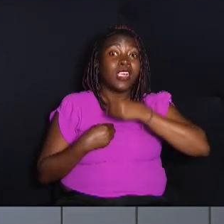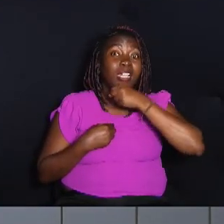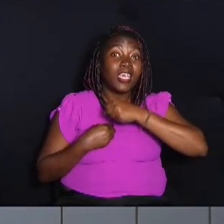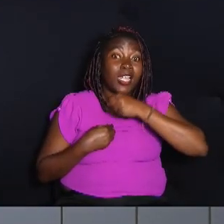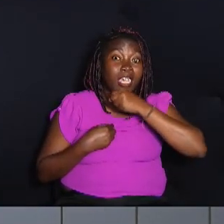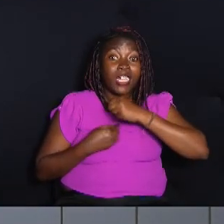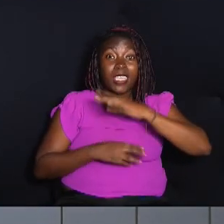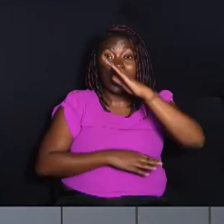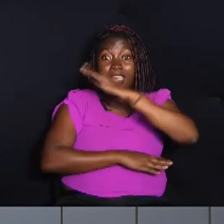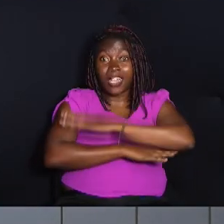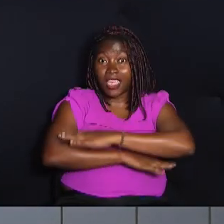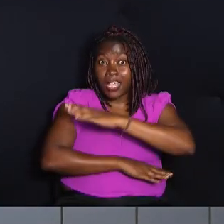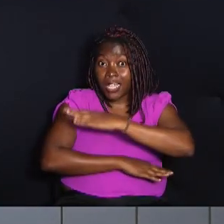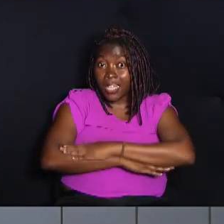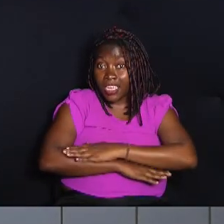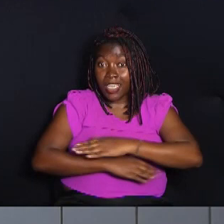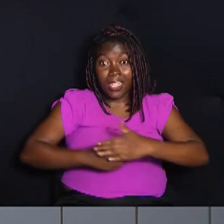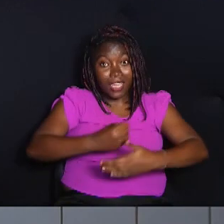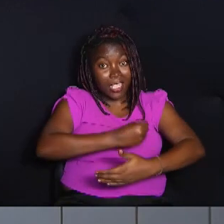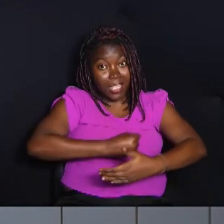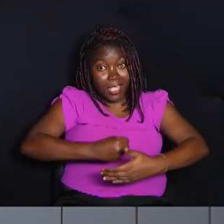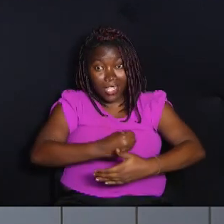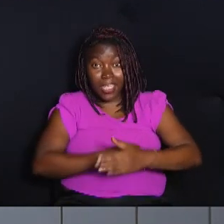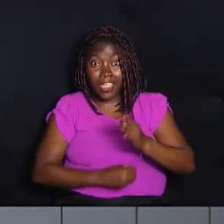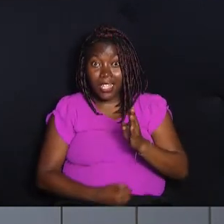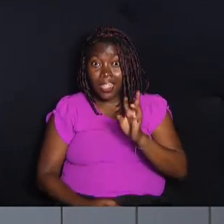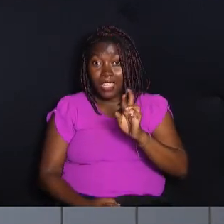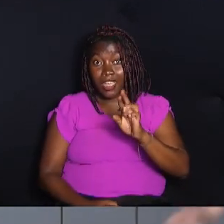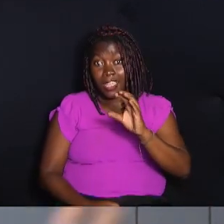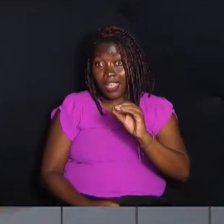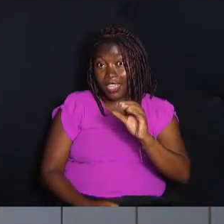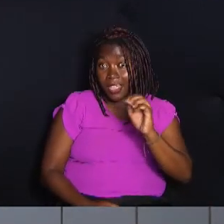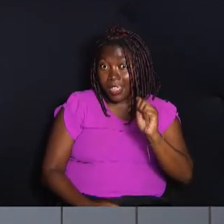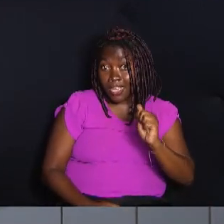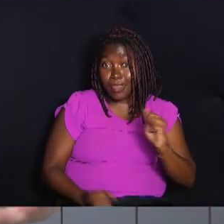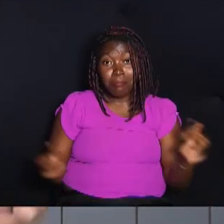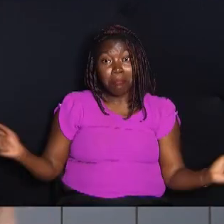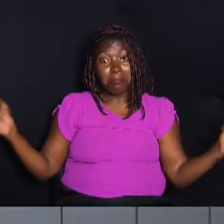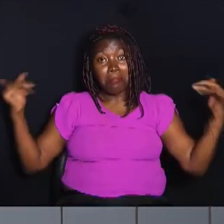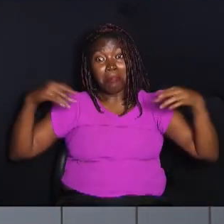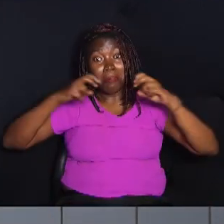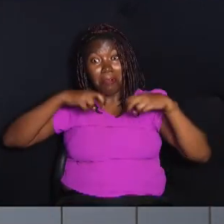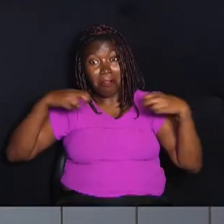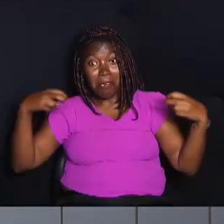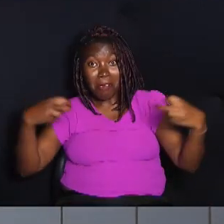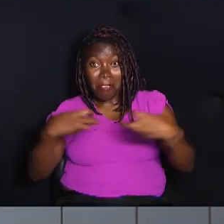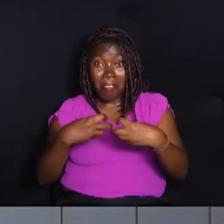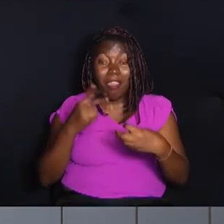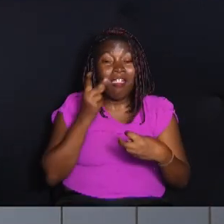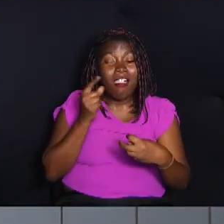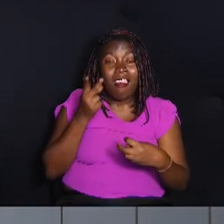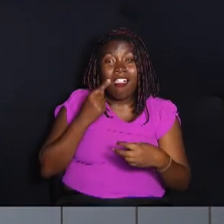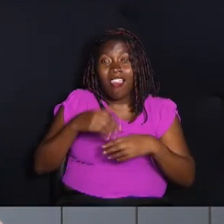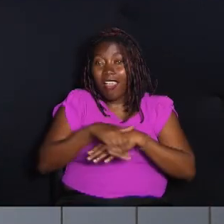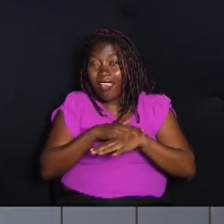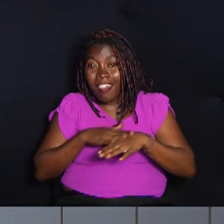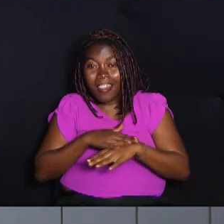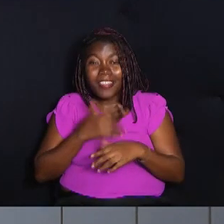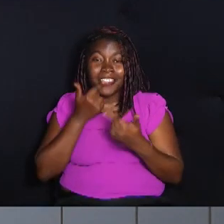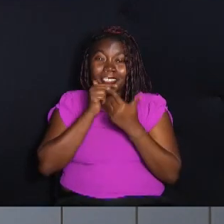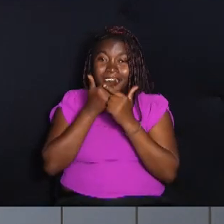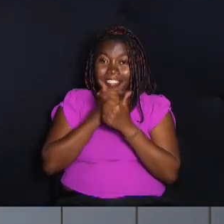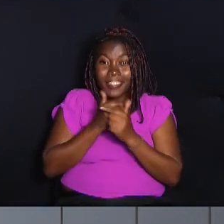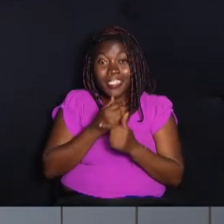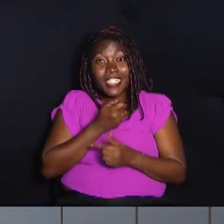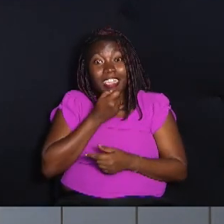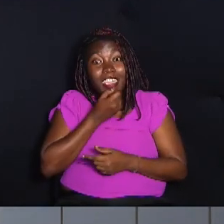fazia broa de milho, café no coador, juntava toda a galerinha ali e a gente conversava, a gente dava risada, contava